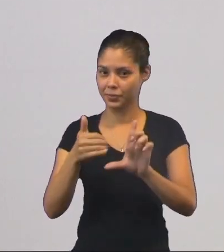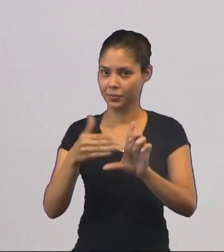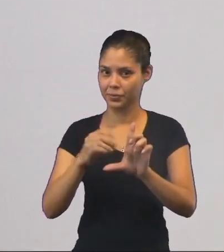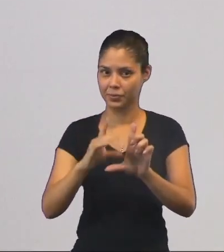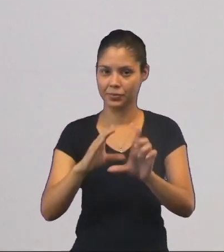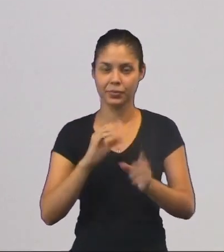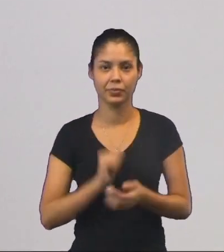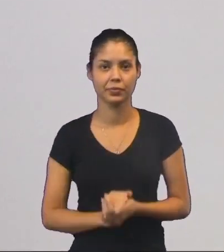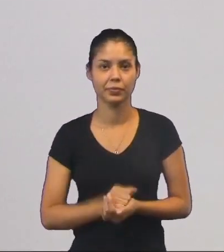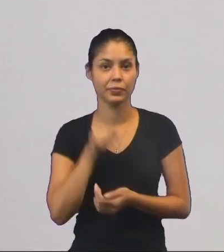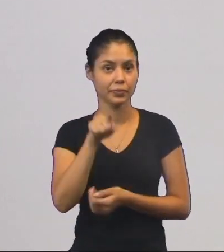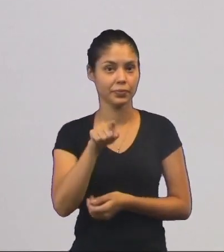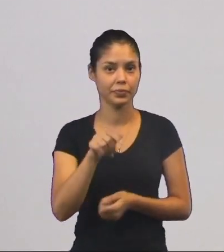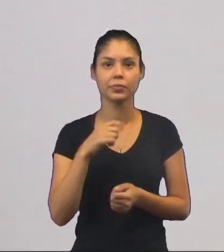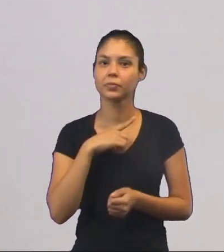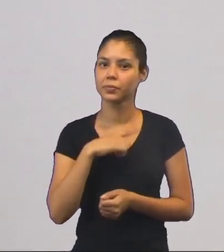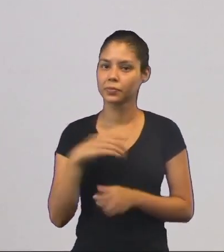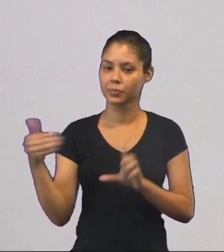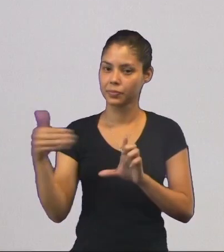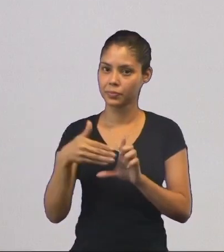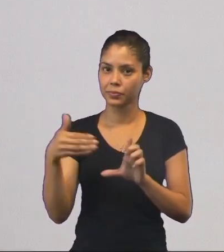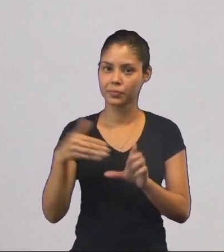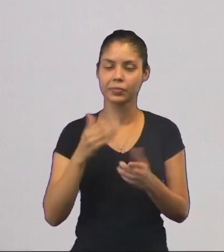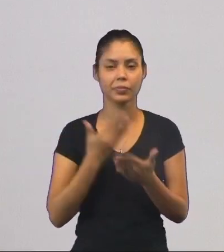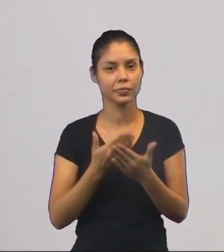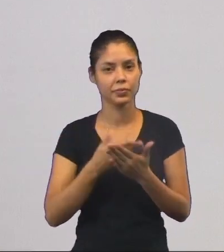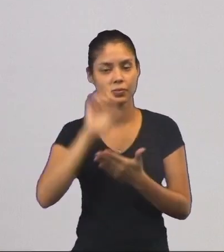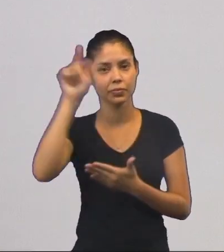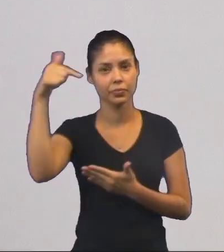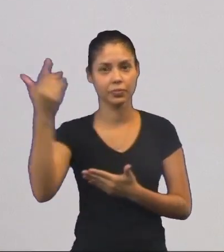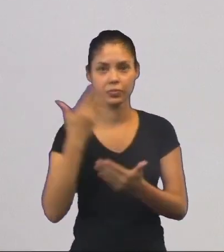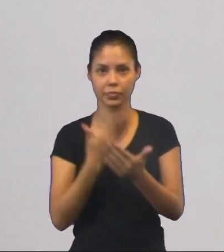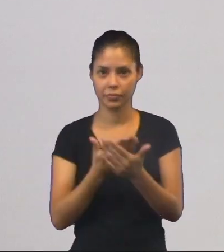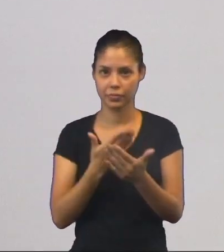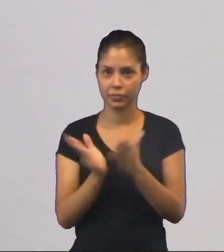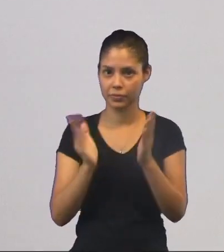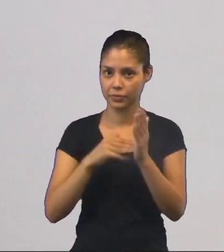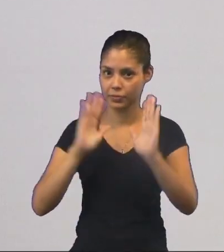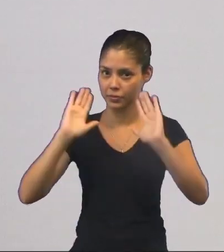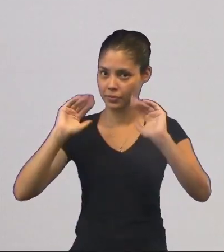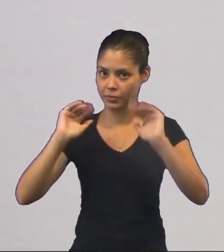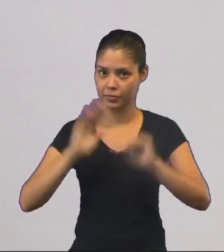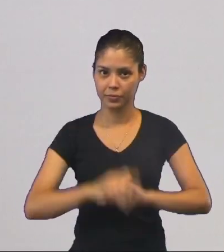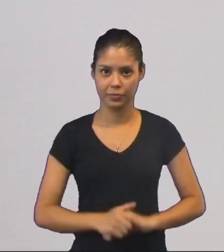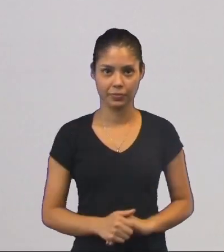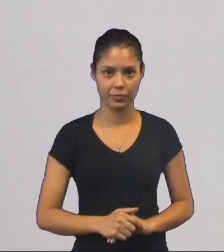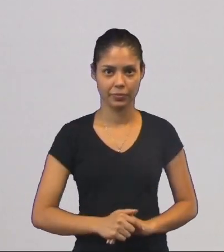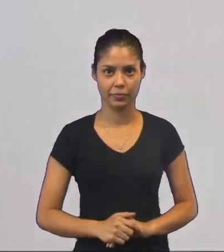plataforma Eduque. Nela você tem acesso a essa aula e todas as outras. Até mais!